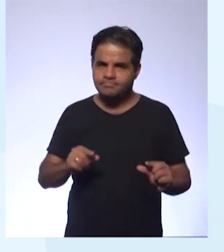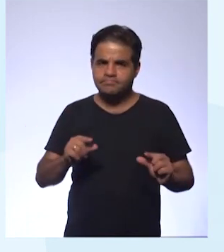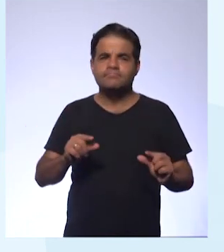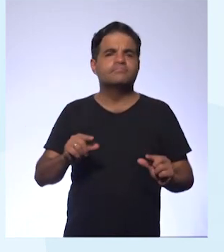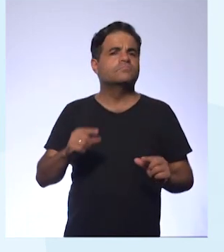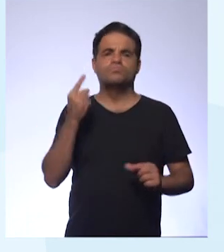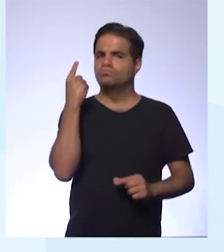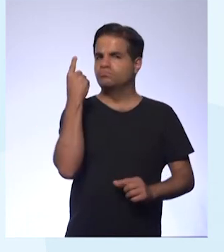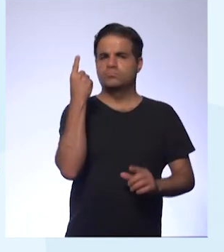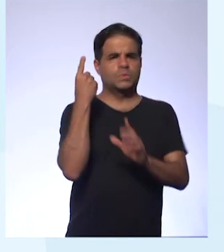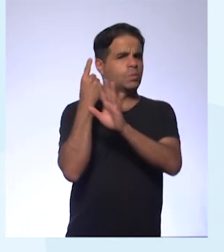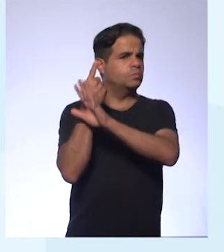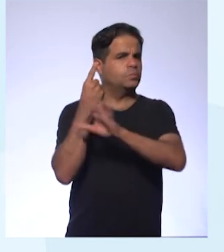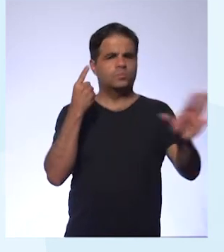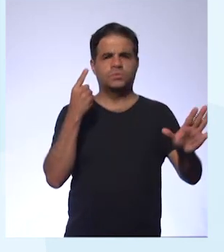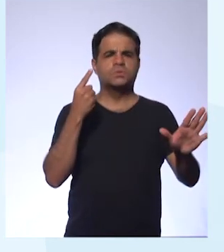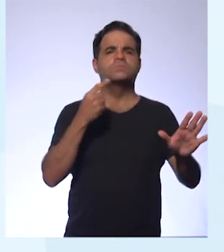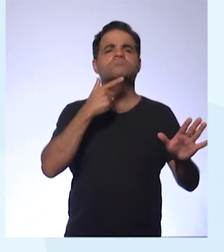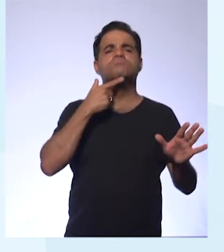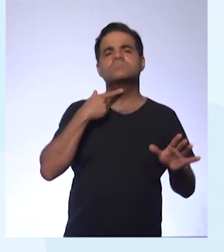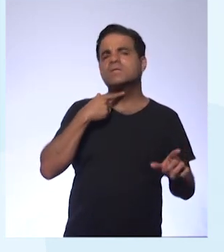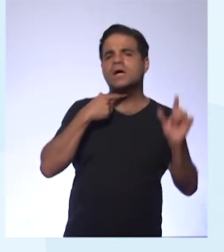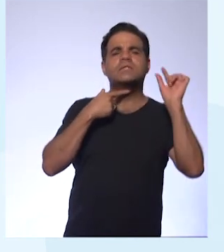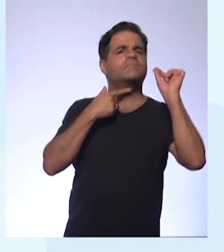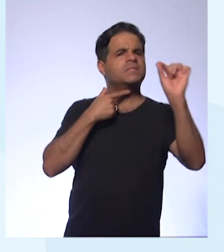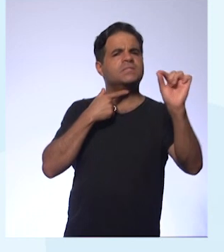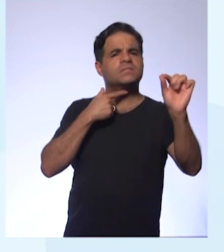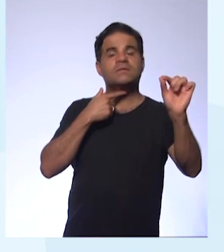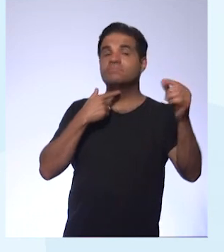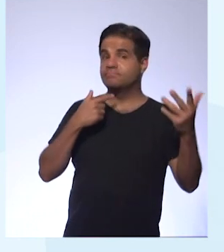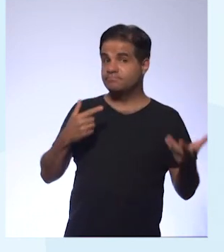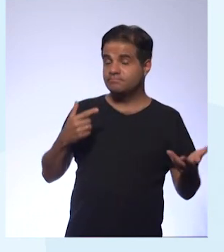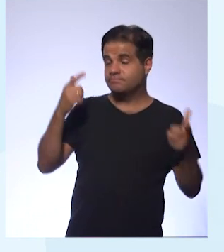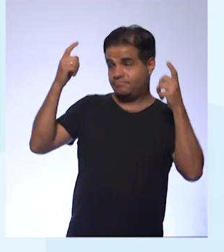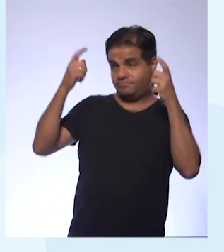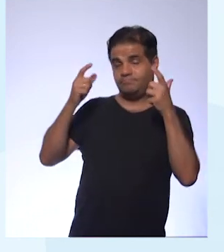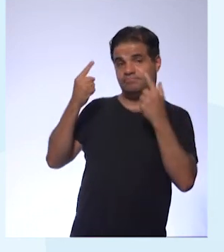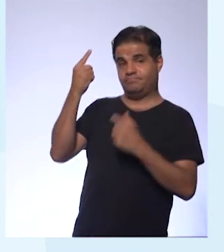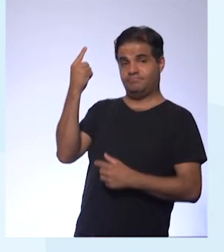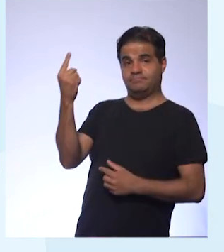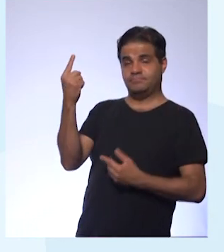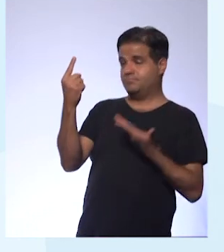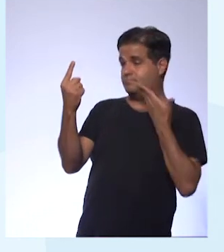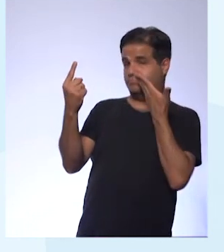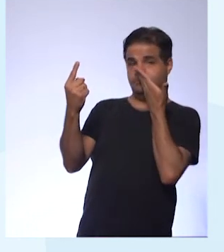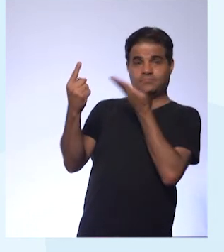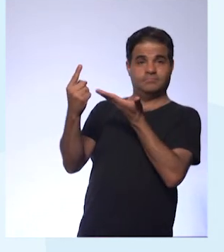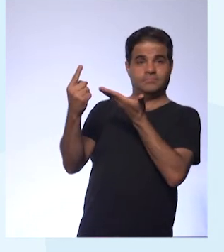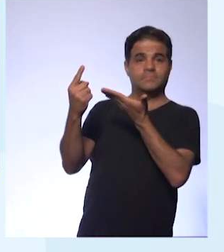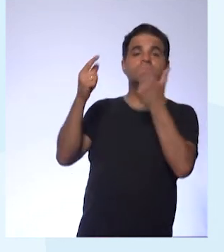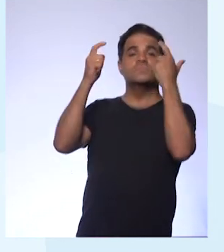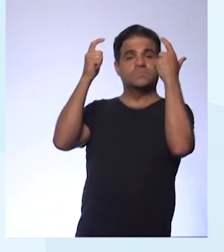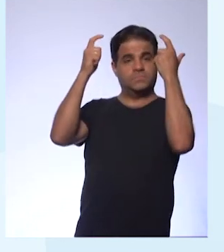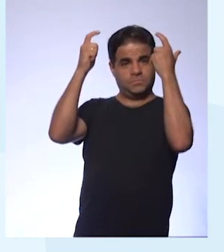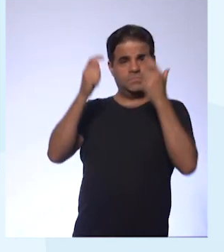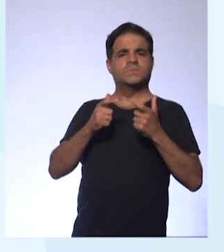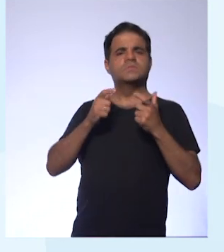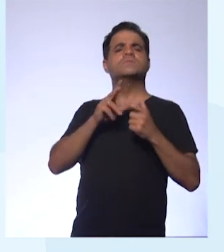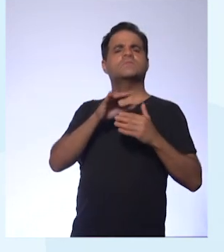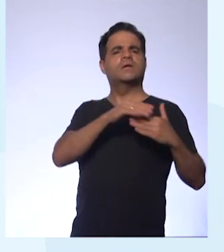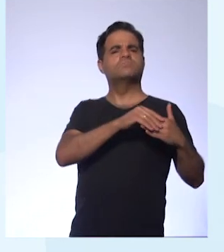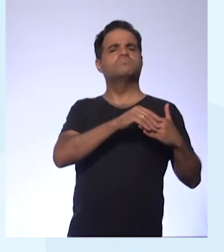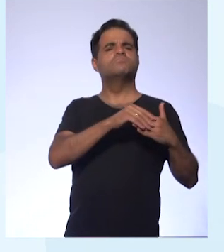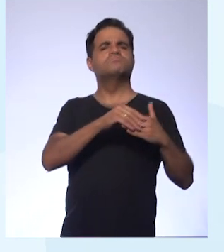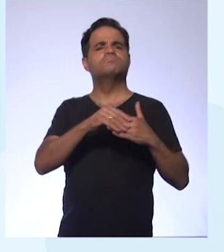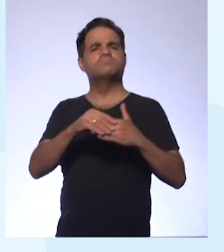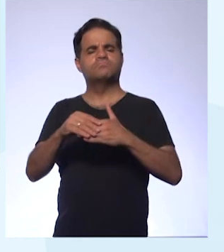uma só vontade. A vontade de quem, afinal de contas? Do rei. Então, é o rei que vai ali